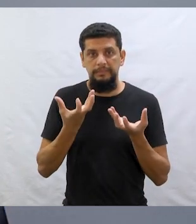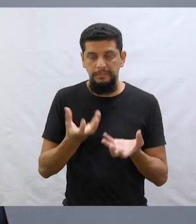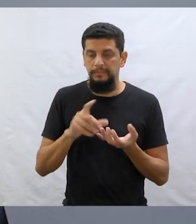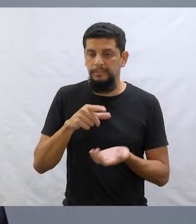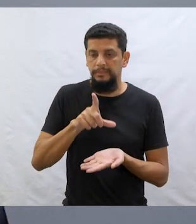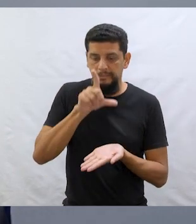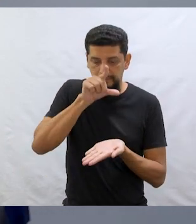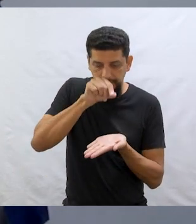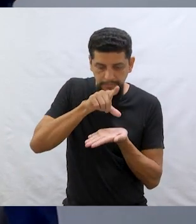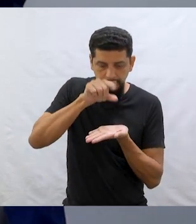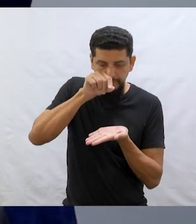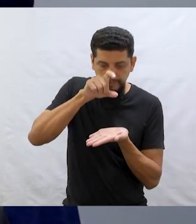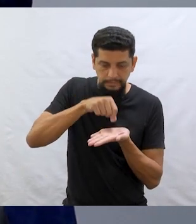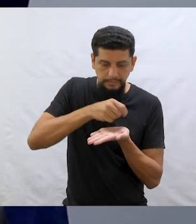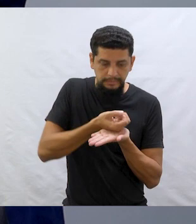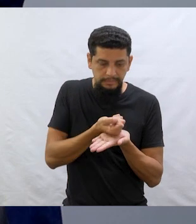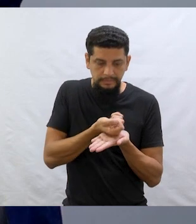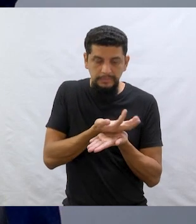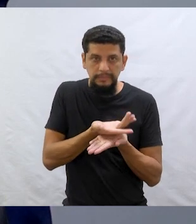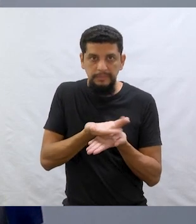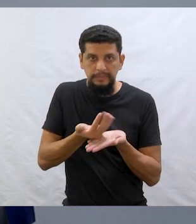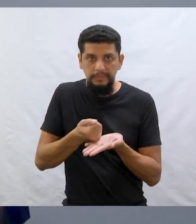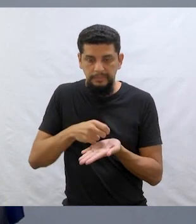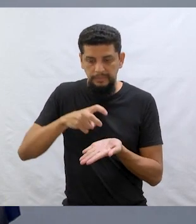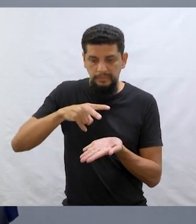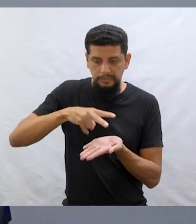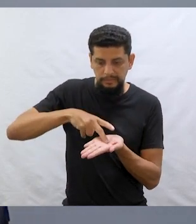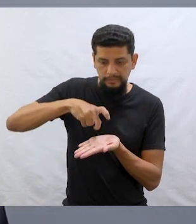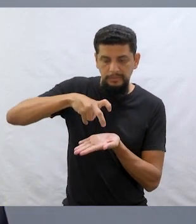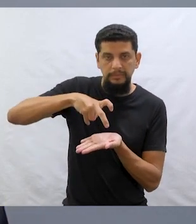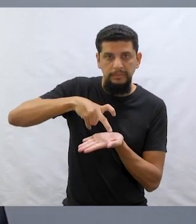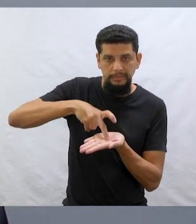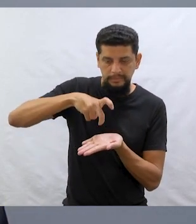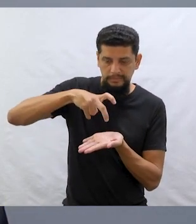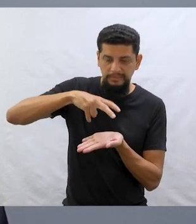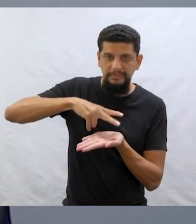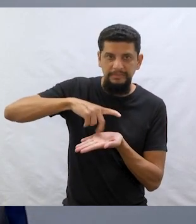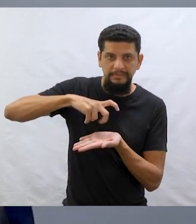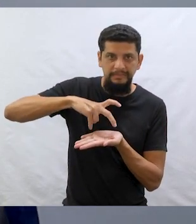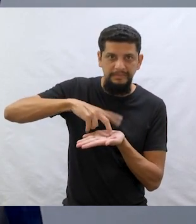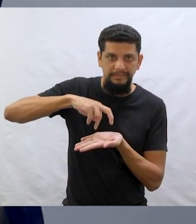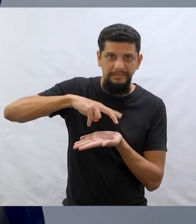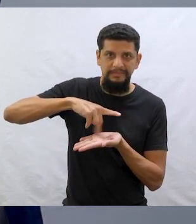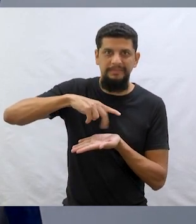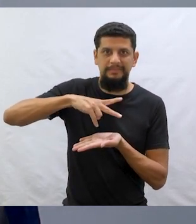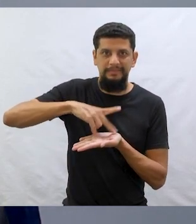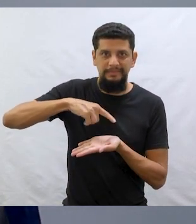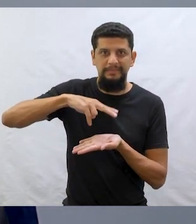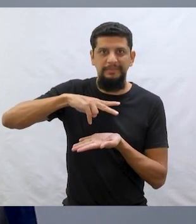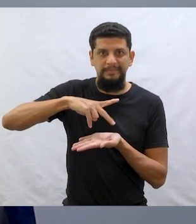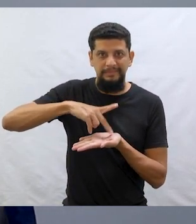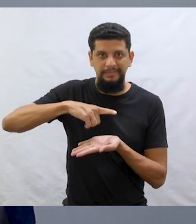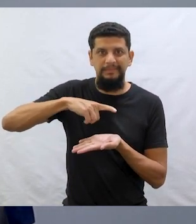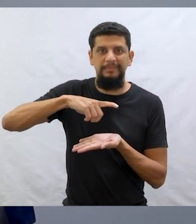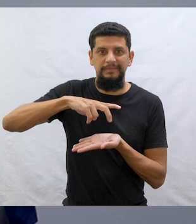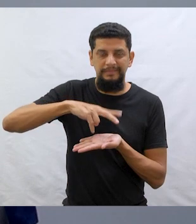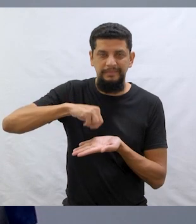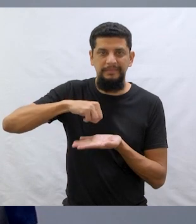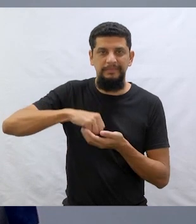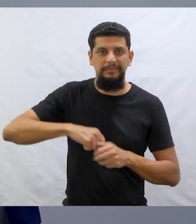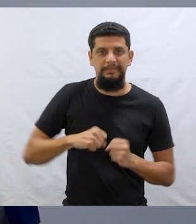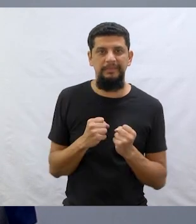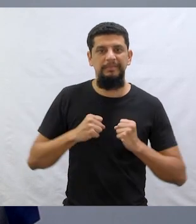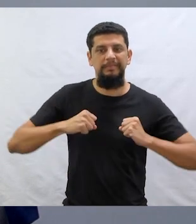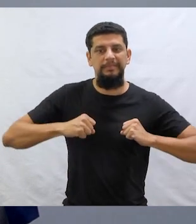quando quer comer bichinhos, com seus pezinhos ele cisca